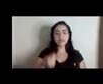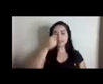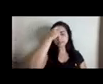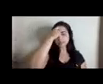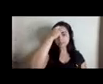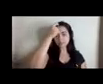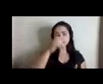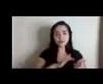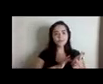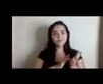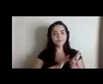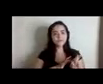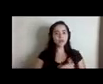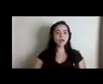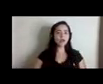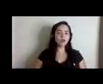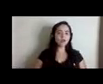inteligência artificial,